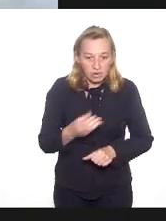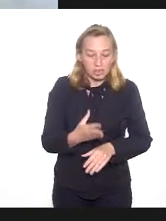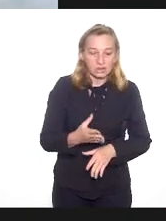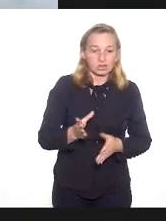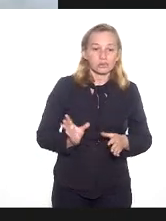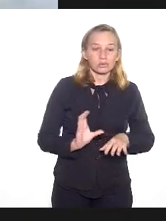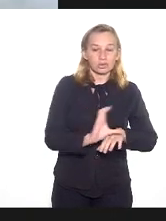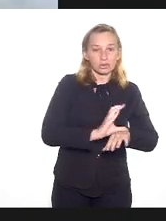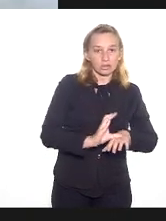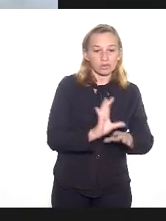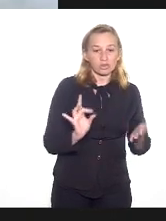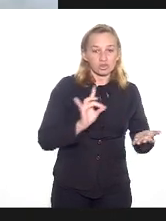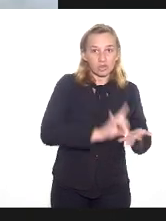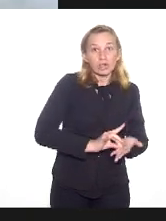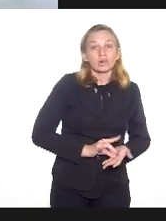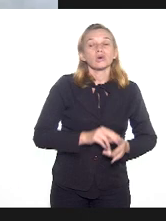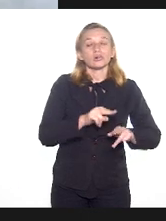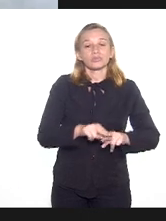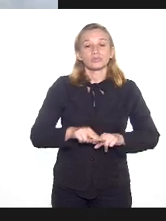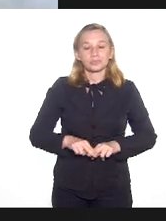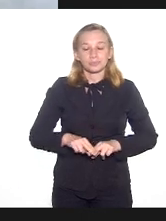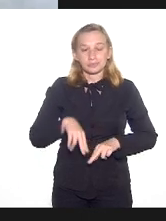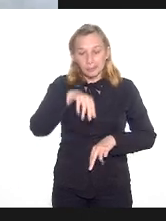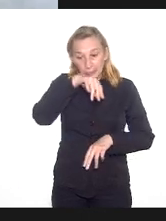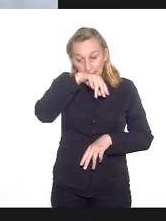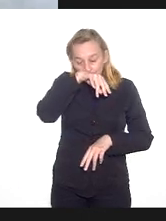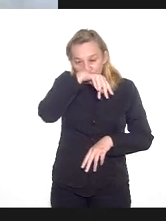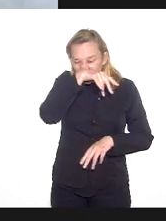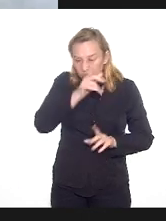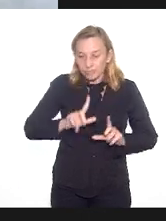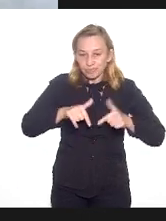original. Por todo exposto, postergar